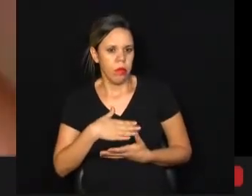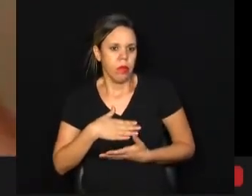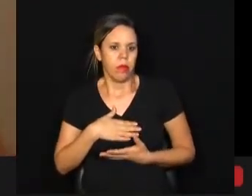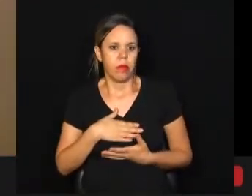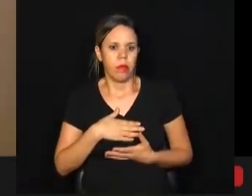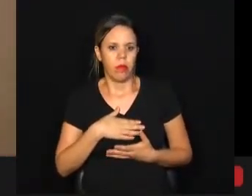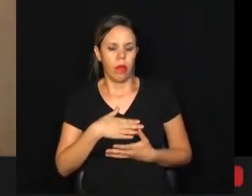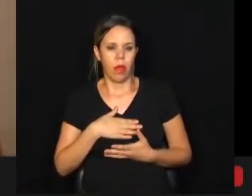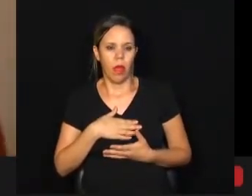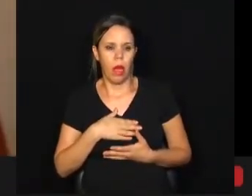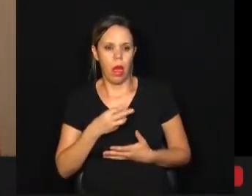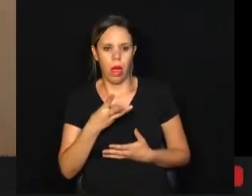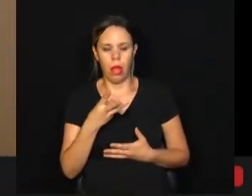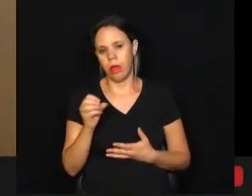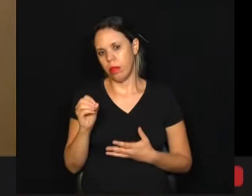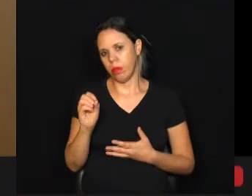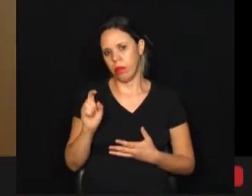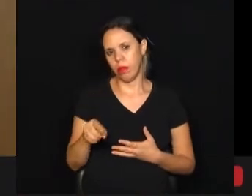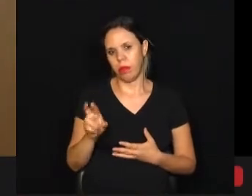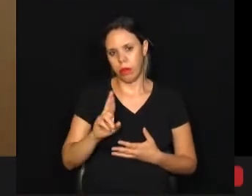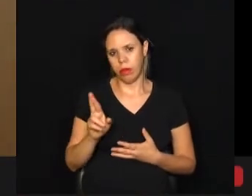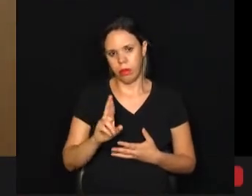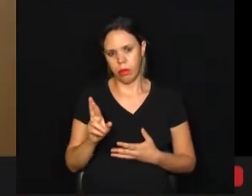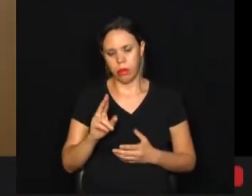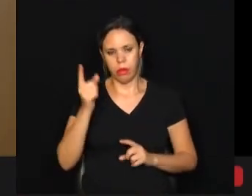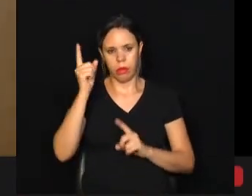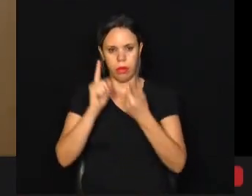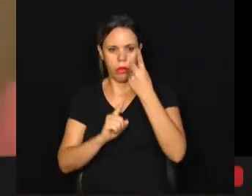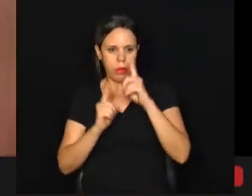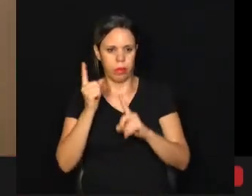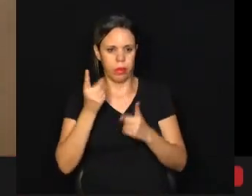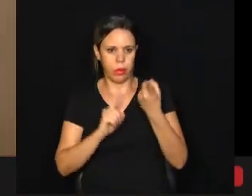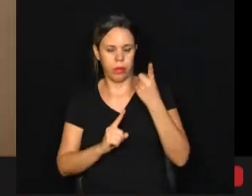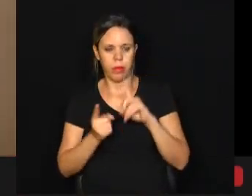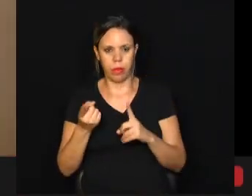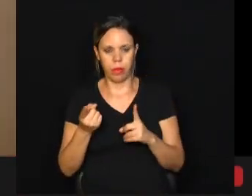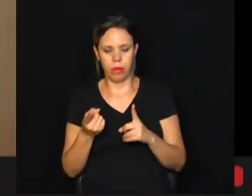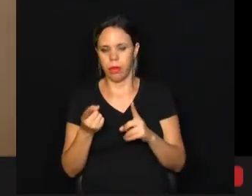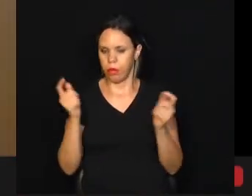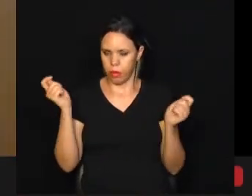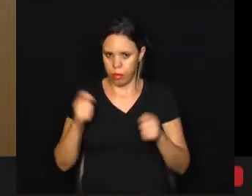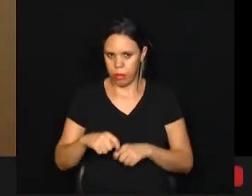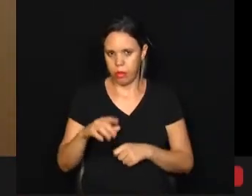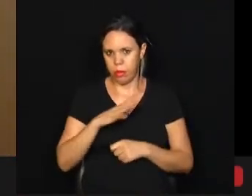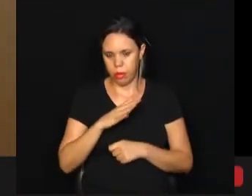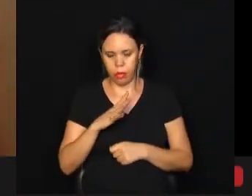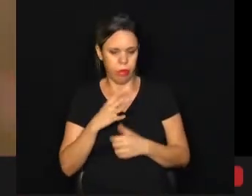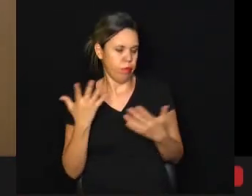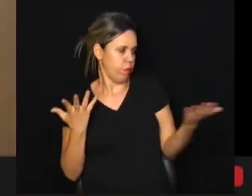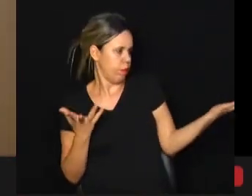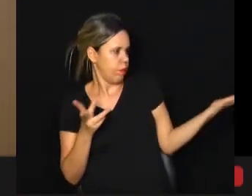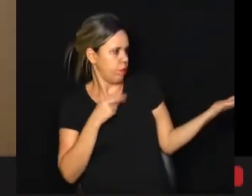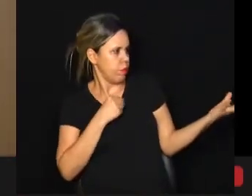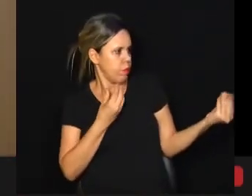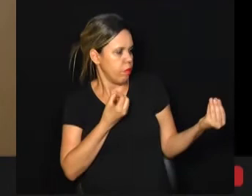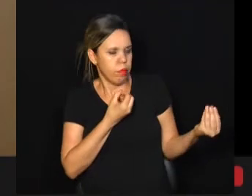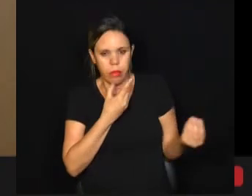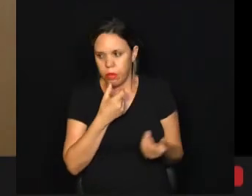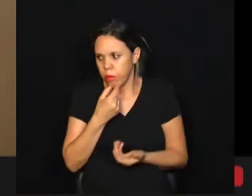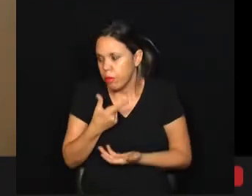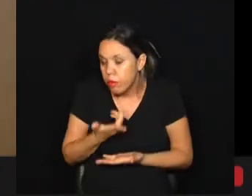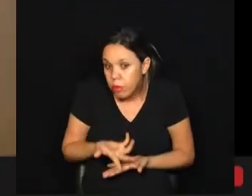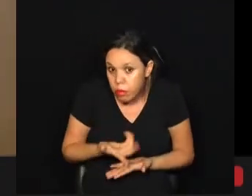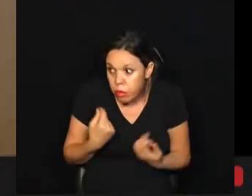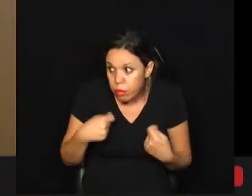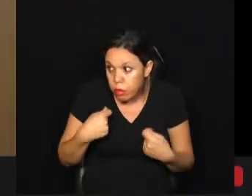30 mil reais que fosse no carnaval, é muito provável que a cidade dissesse, mas com tanto remédio que